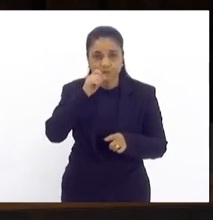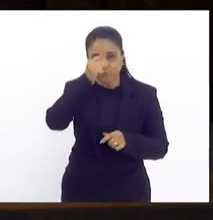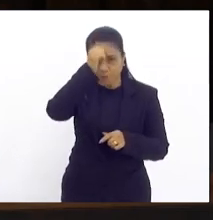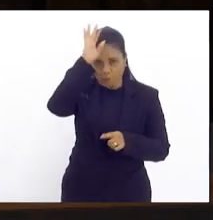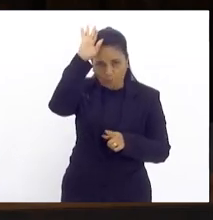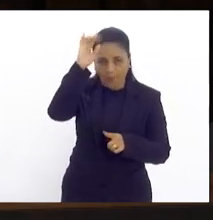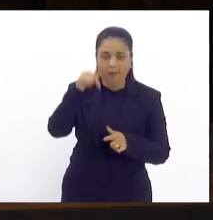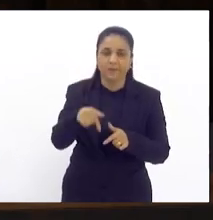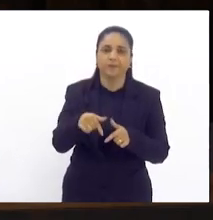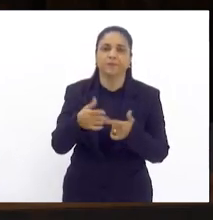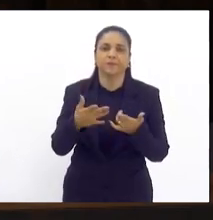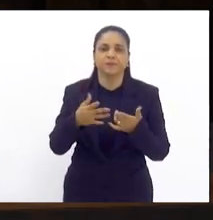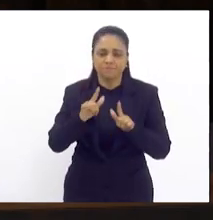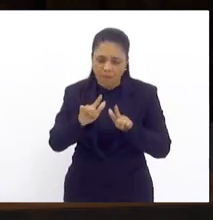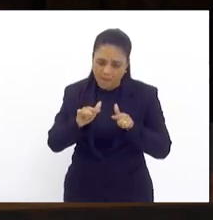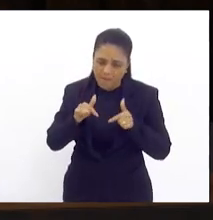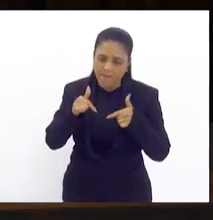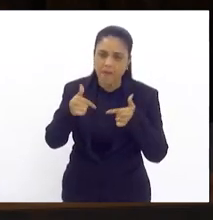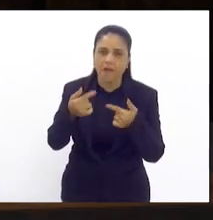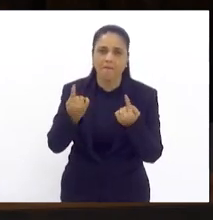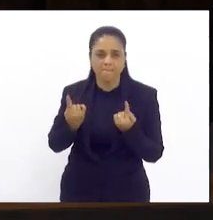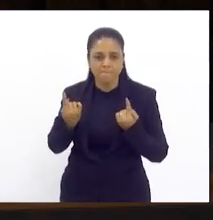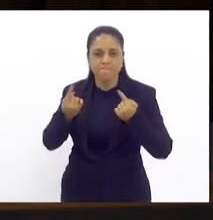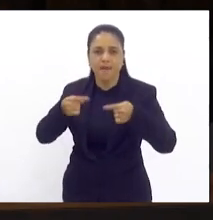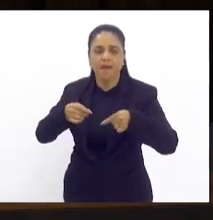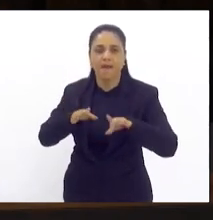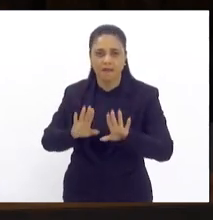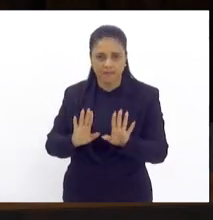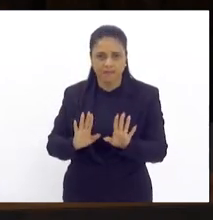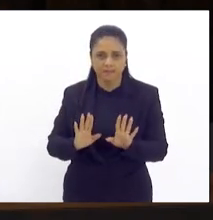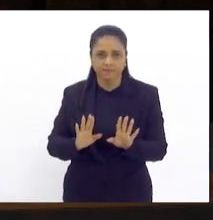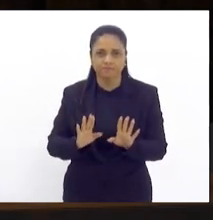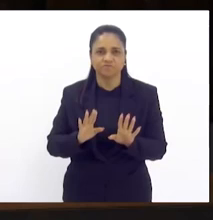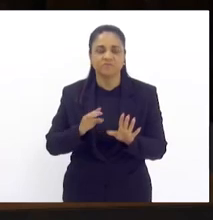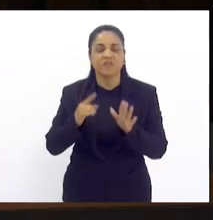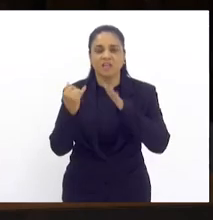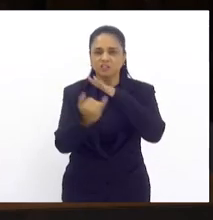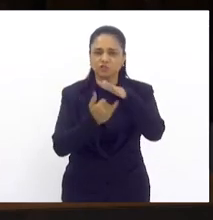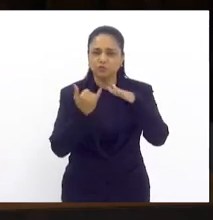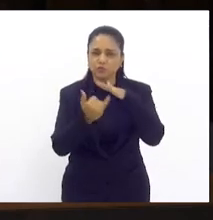enfrentado e graças a Deus, a instituição